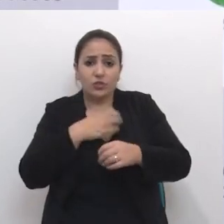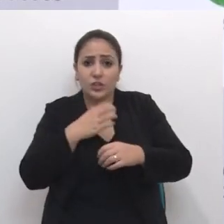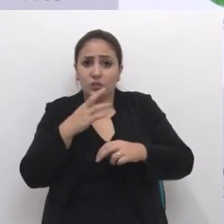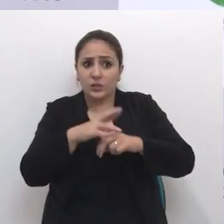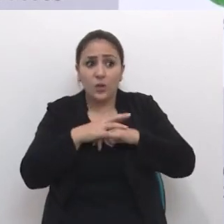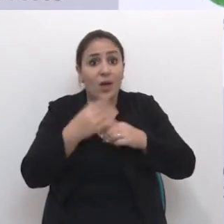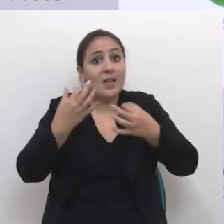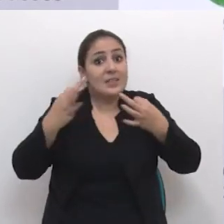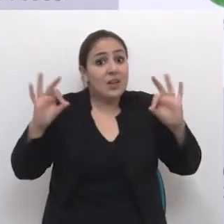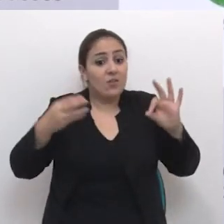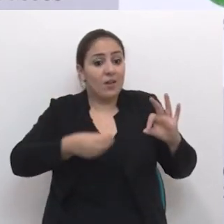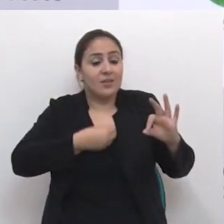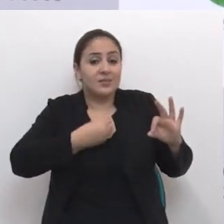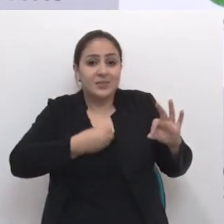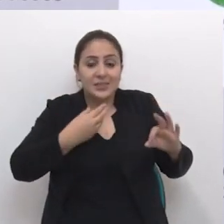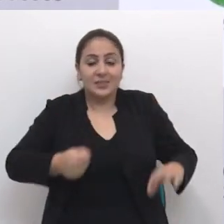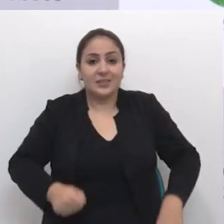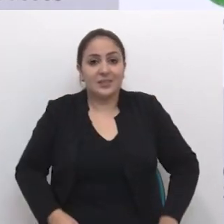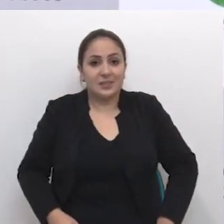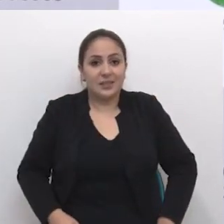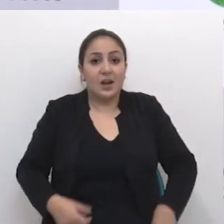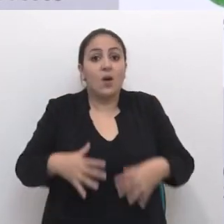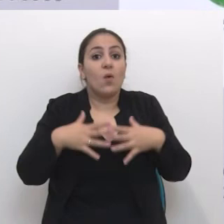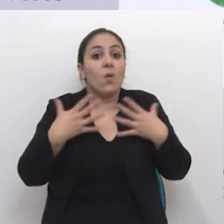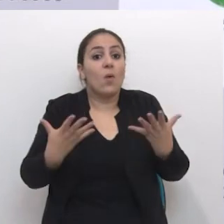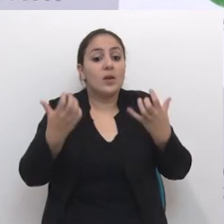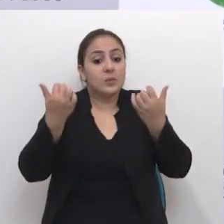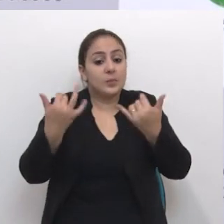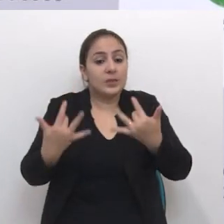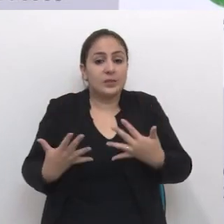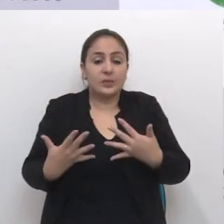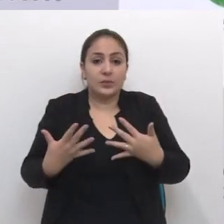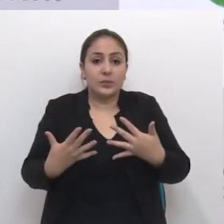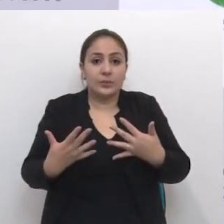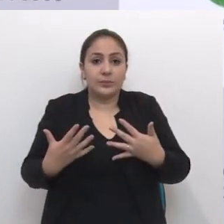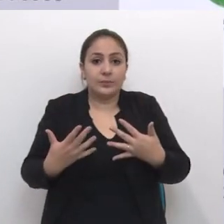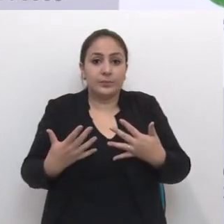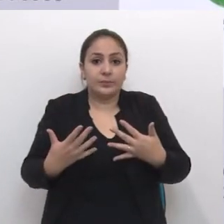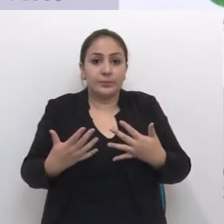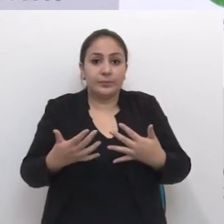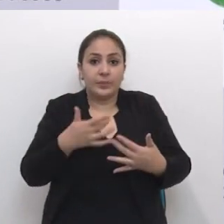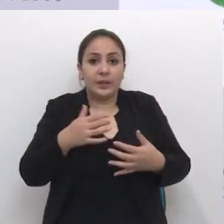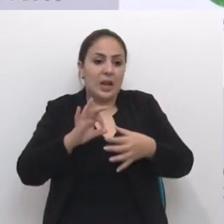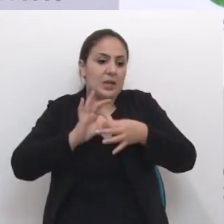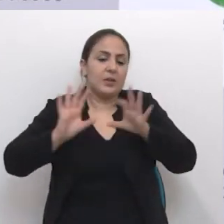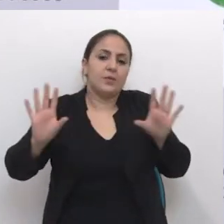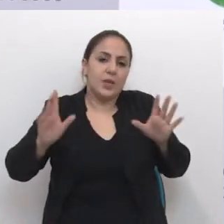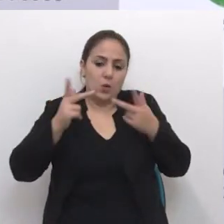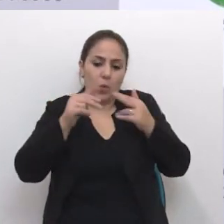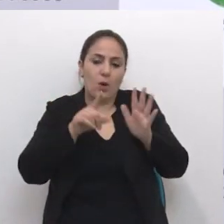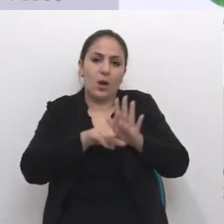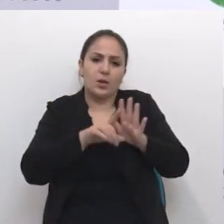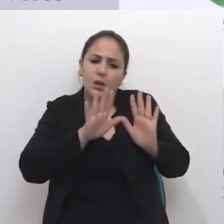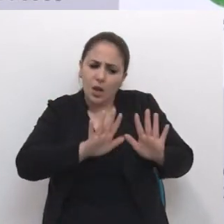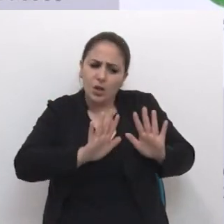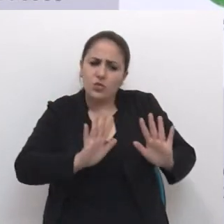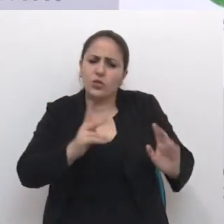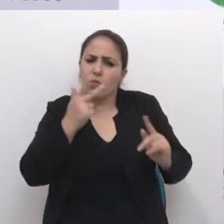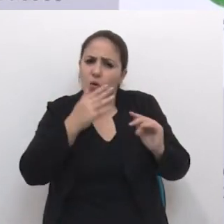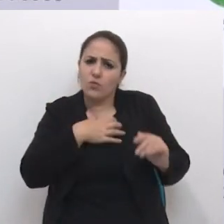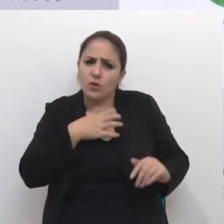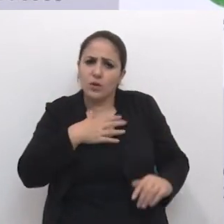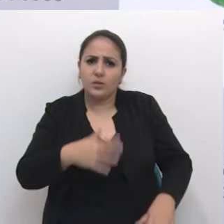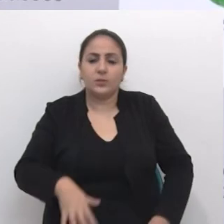A não utilização de multas no caso de não utilizar a cadeira para o transporte de crianças. Está mais que comprovado